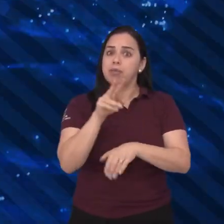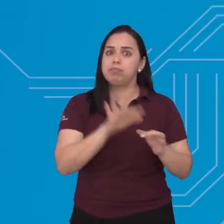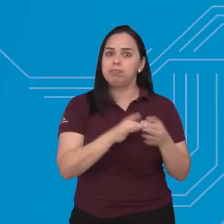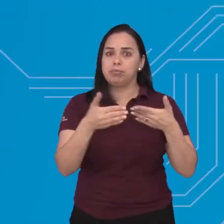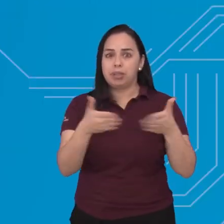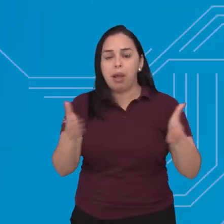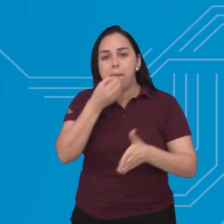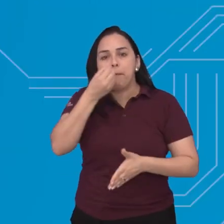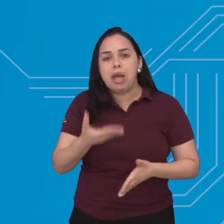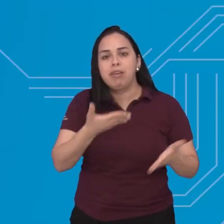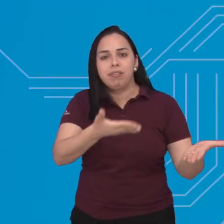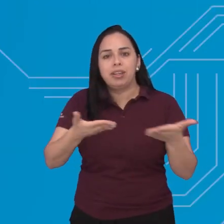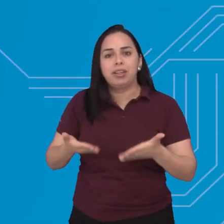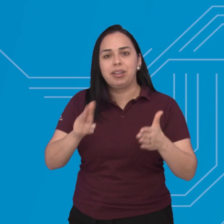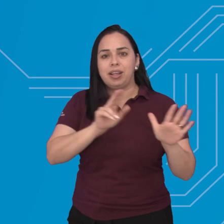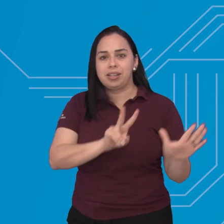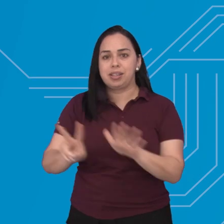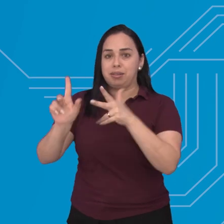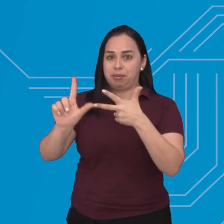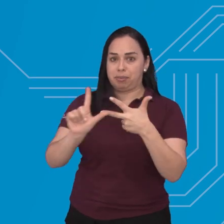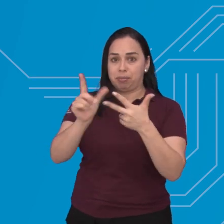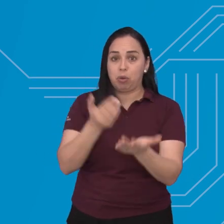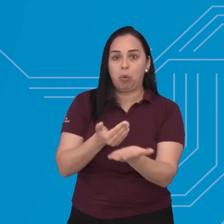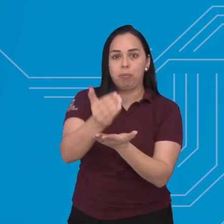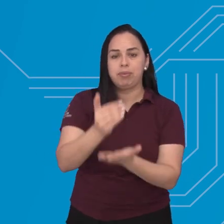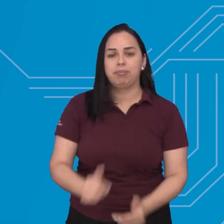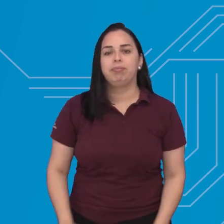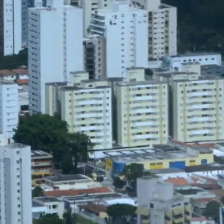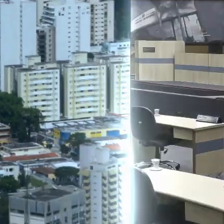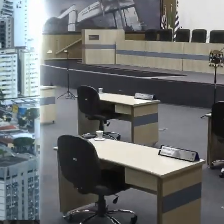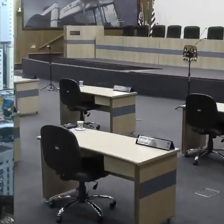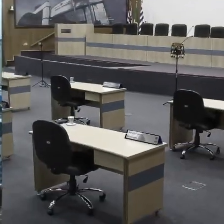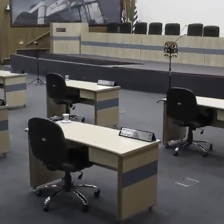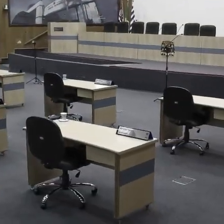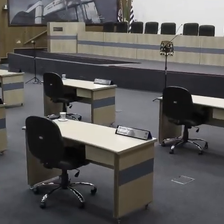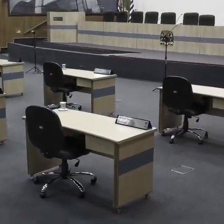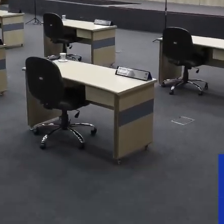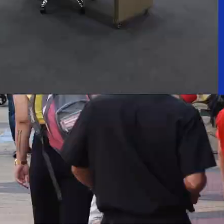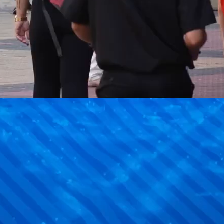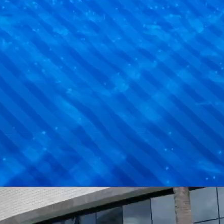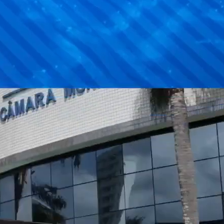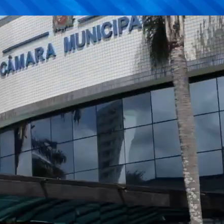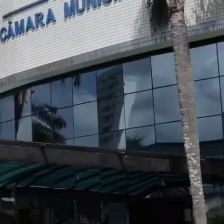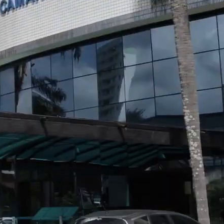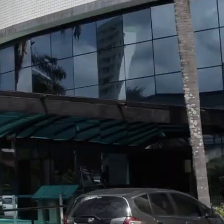prédio. Seja muito bem-vindo, o Semana Legislativa está no ar.